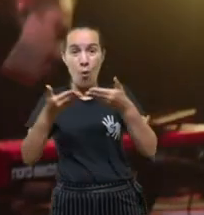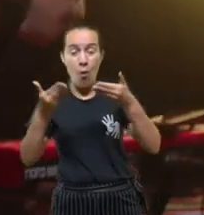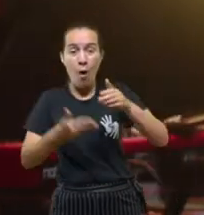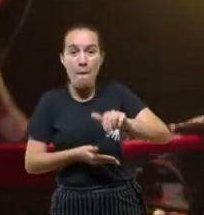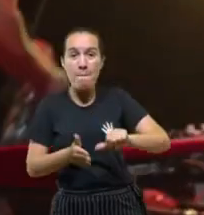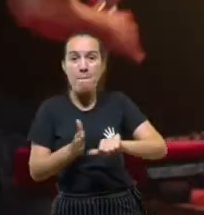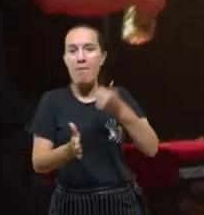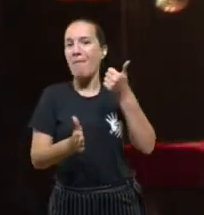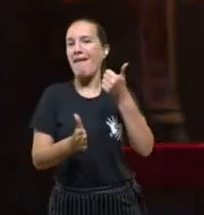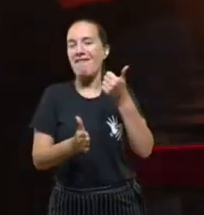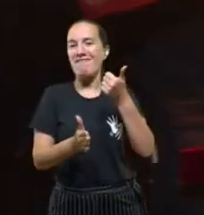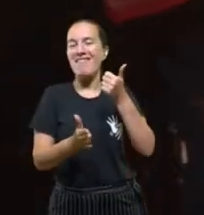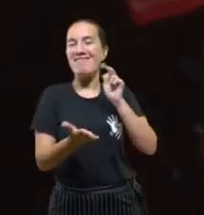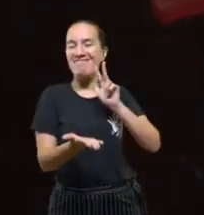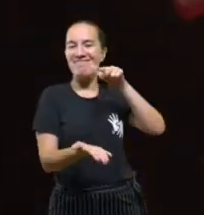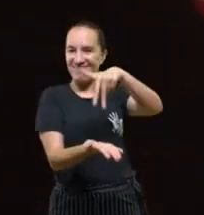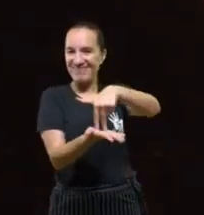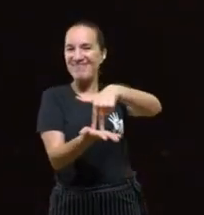vou falar,